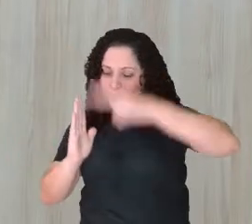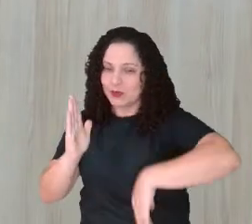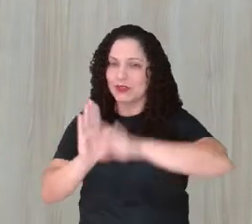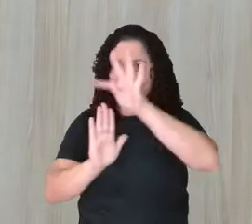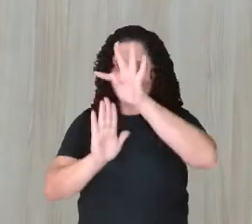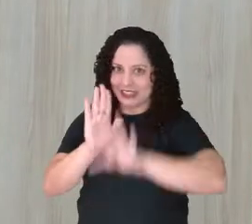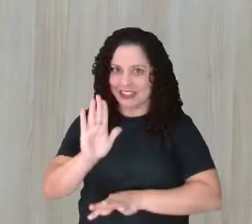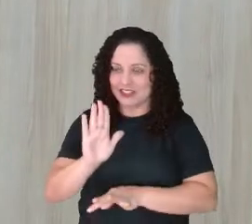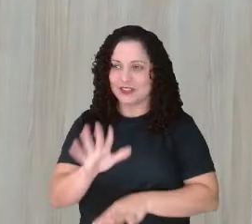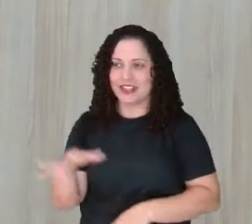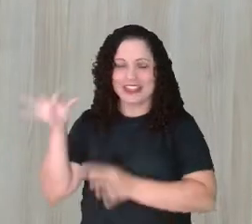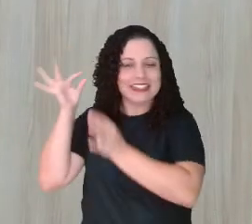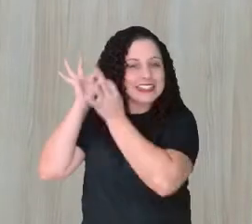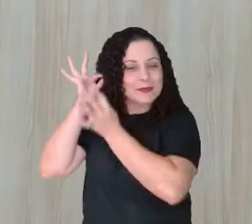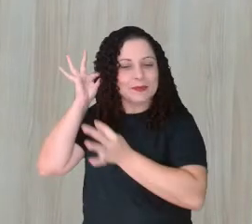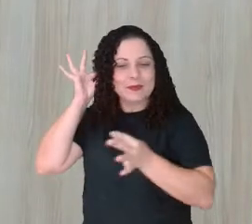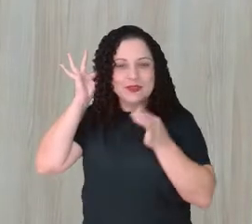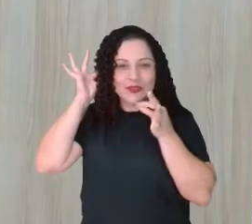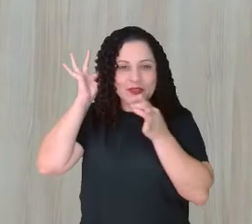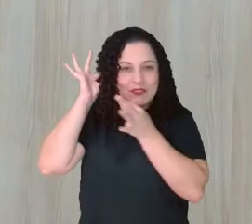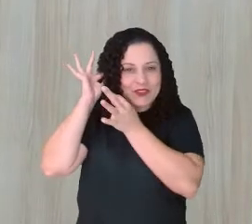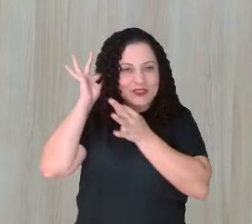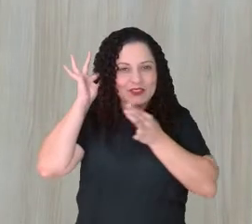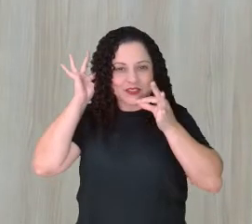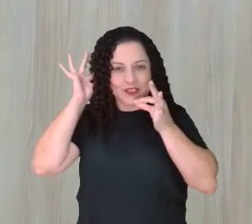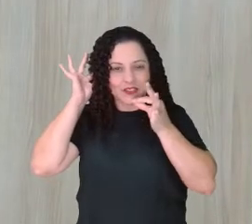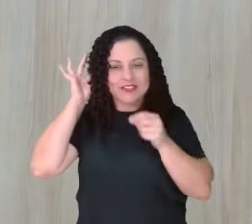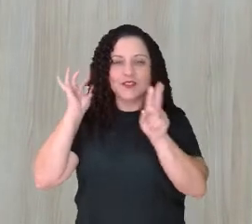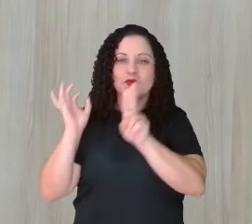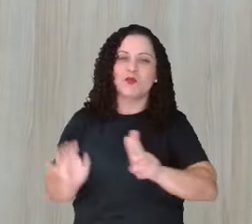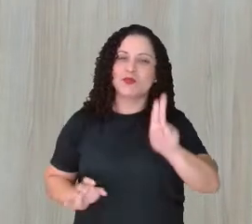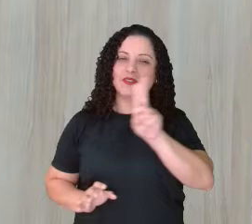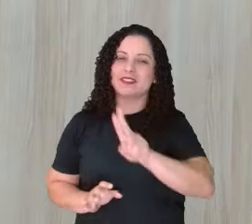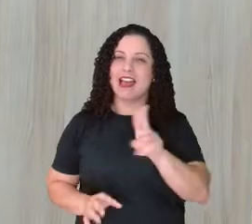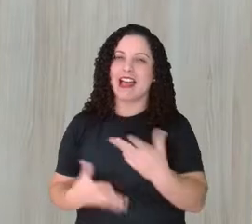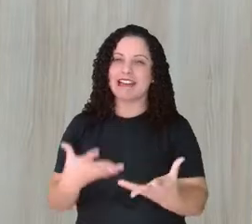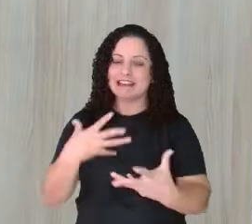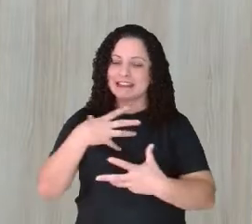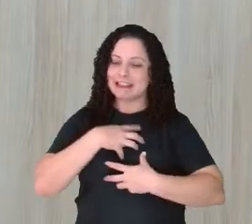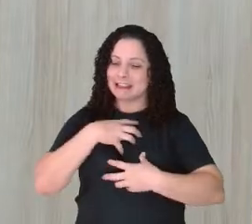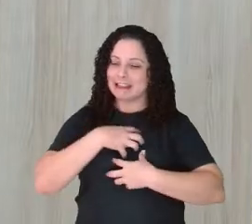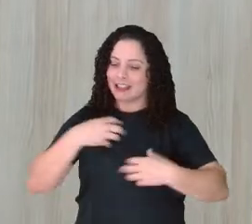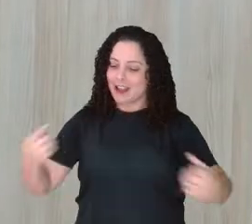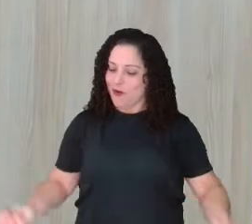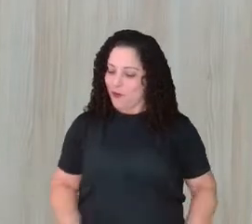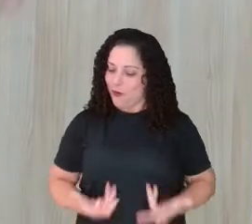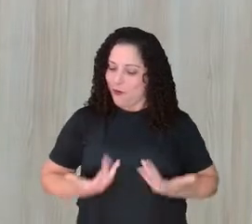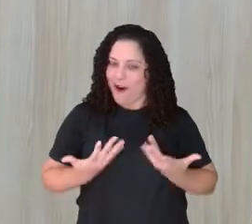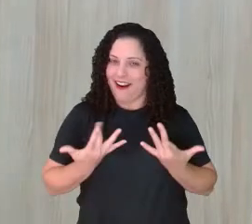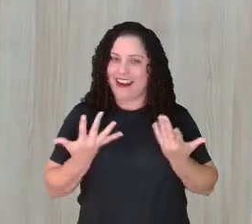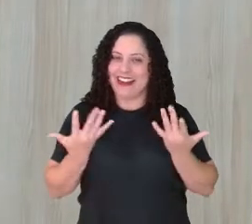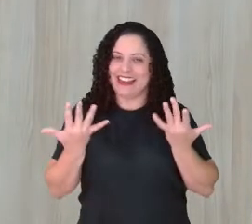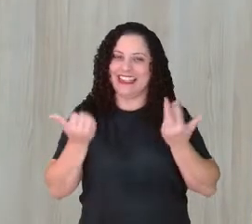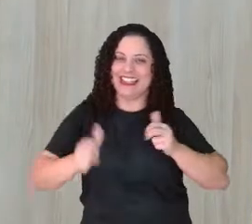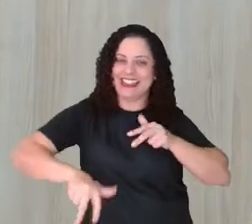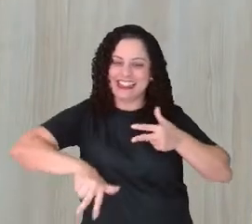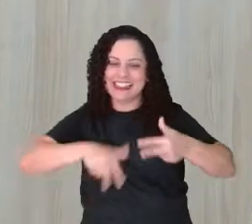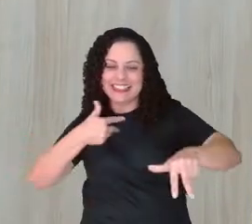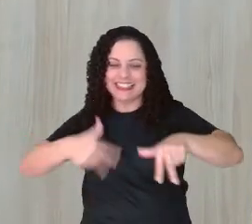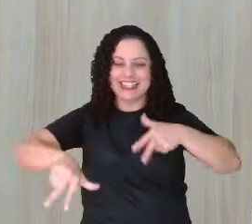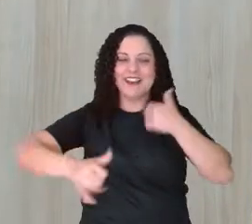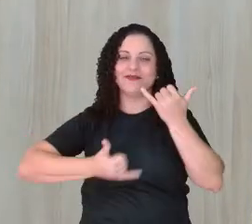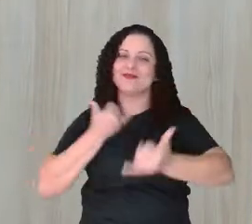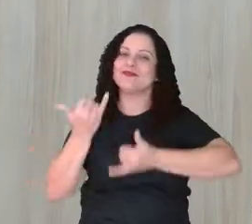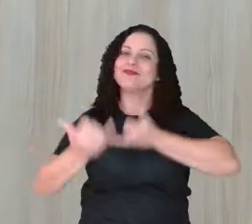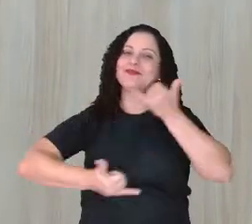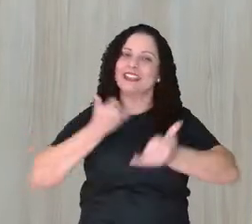Esse microfone, gente, quando a gente coloca, parece que vem assim, ó, um espírito assim, para dançar, para